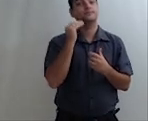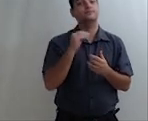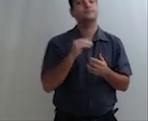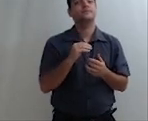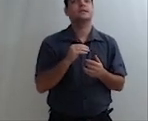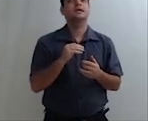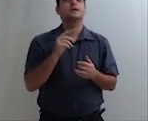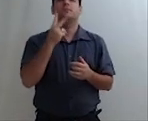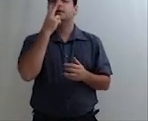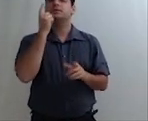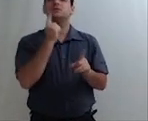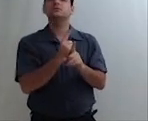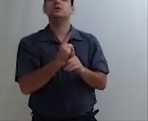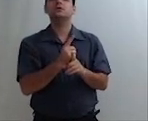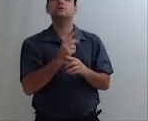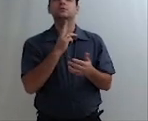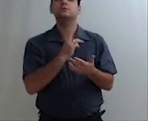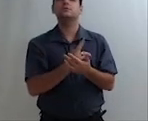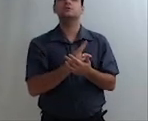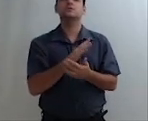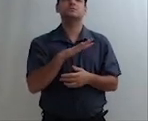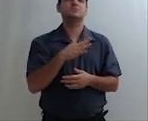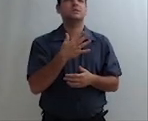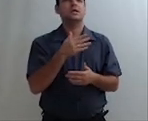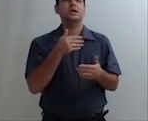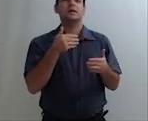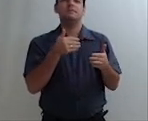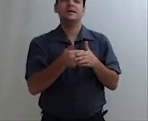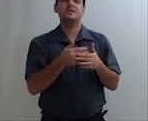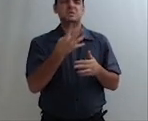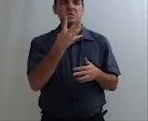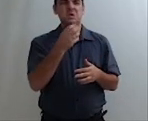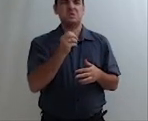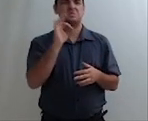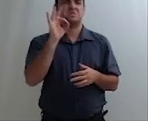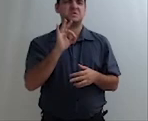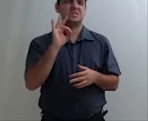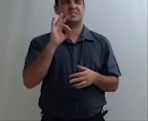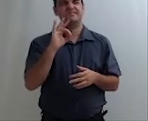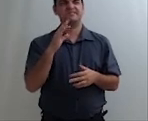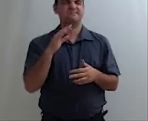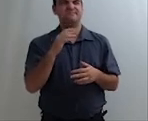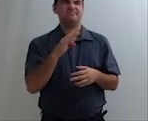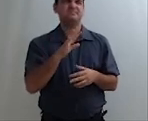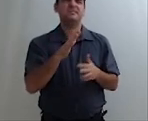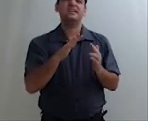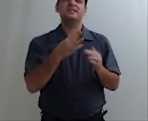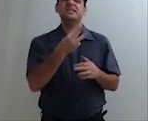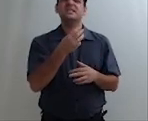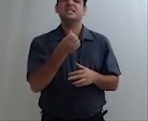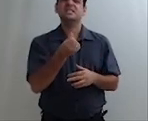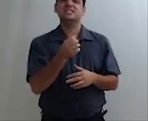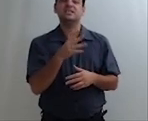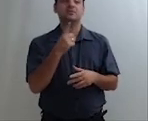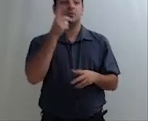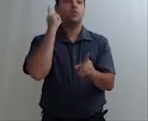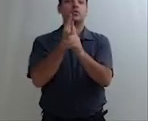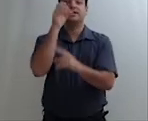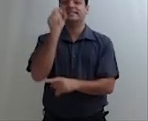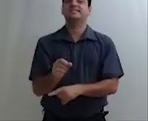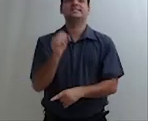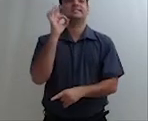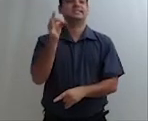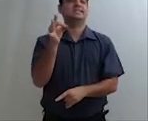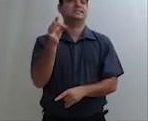resultado continuou sendo próximo a 40% 36.8 de reconhecimento da pessoa